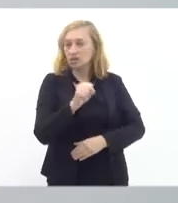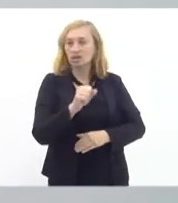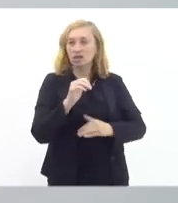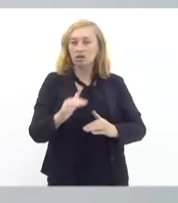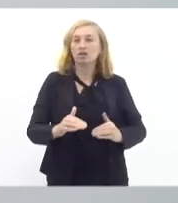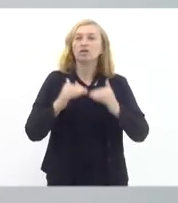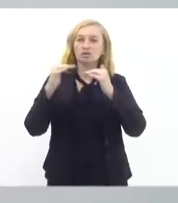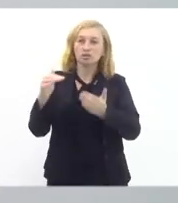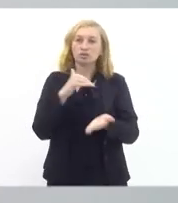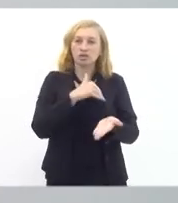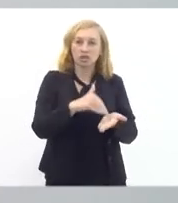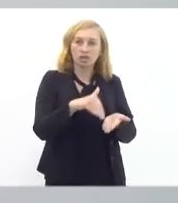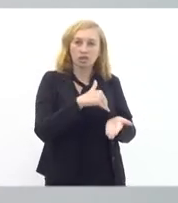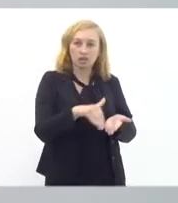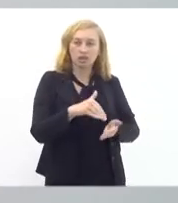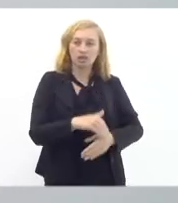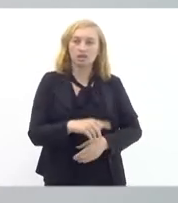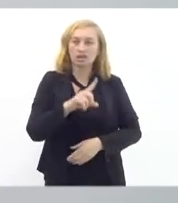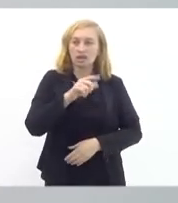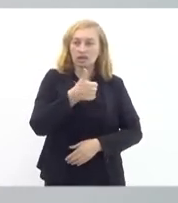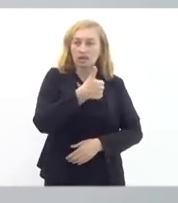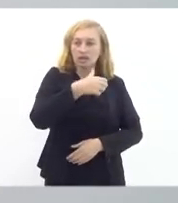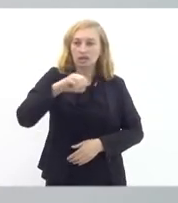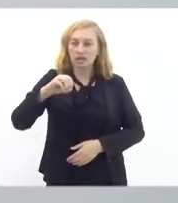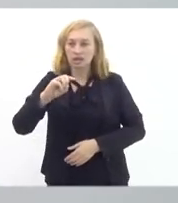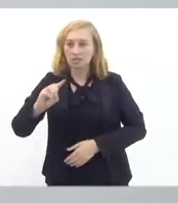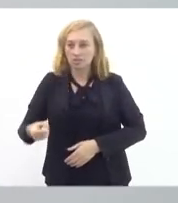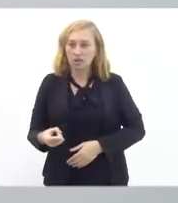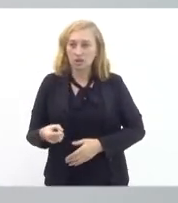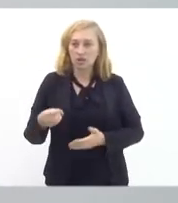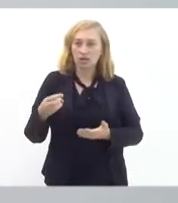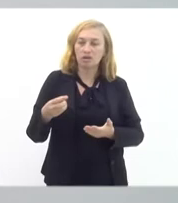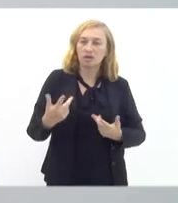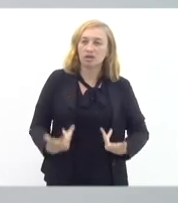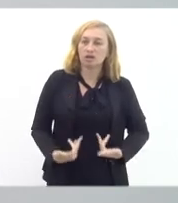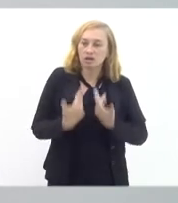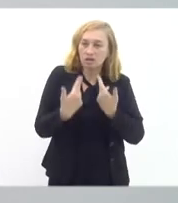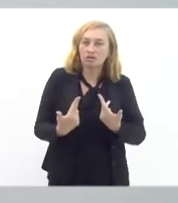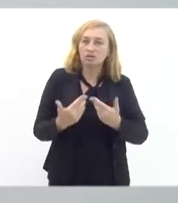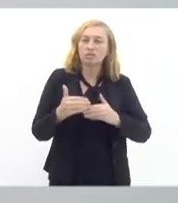subsecretaria já foi um avanço. Ter 100 mil castrações, sem dúvida que foi